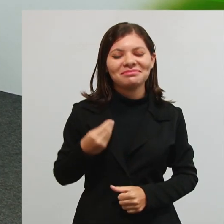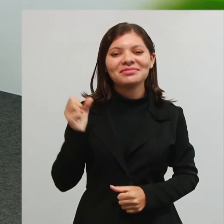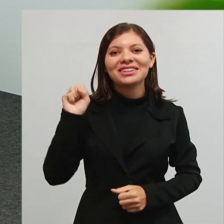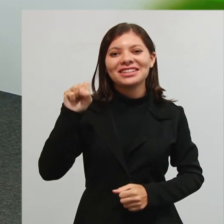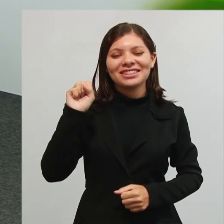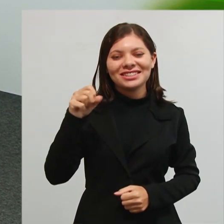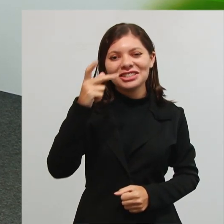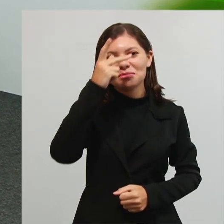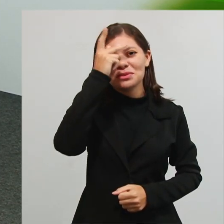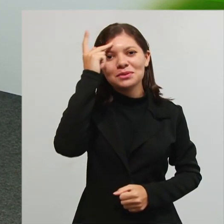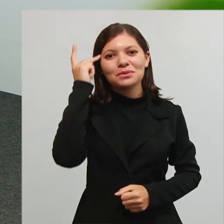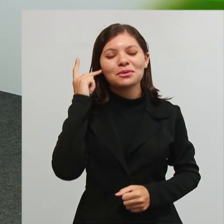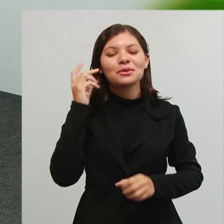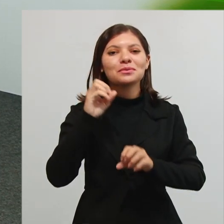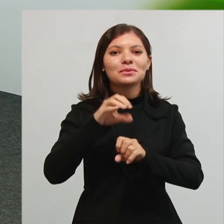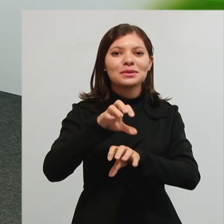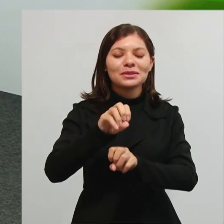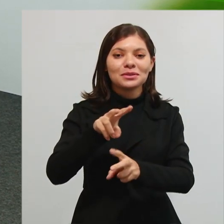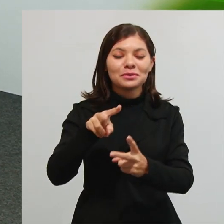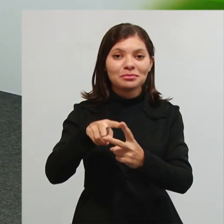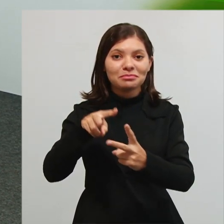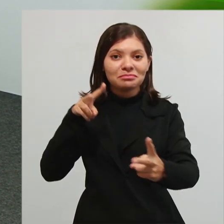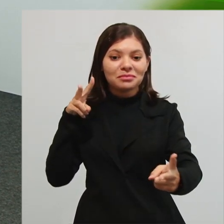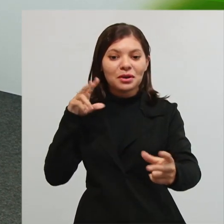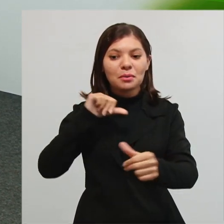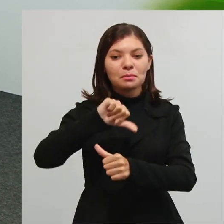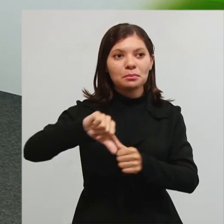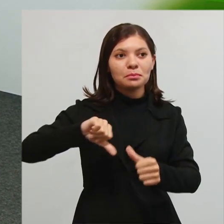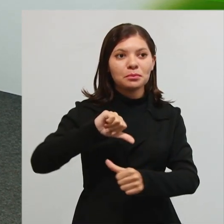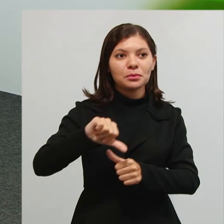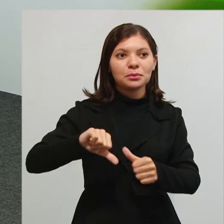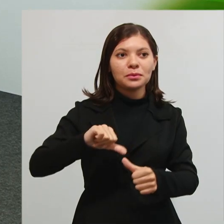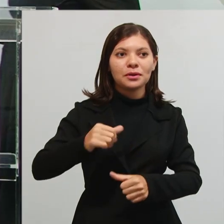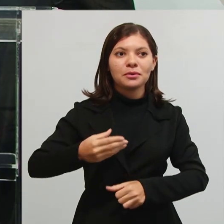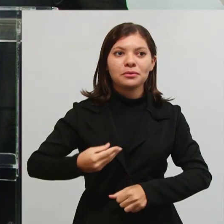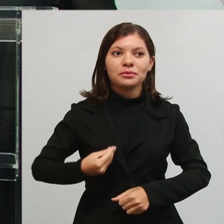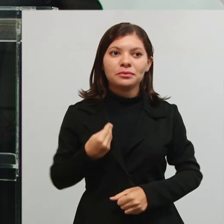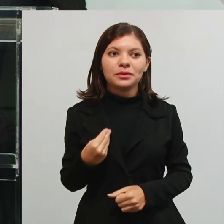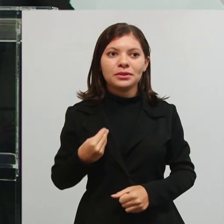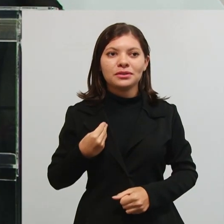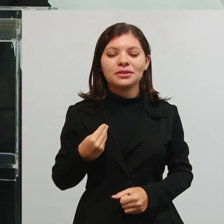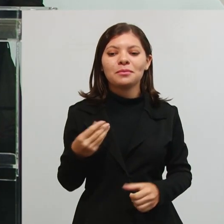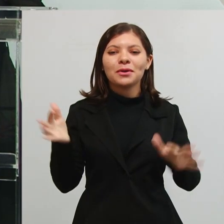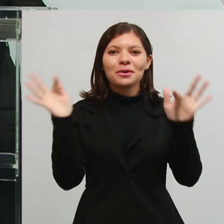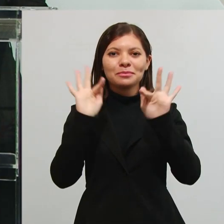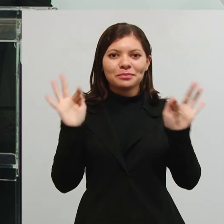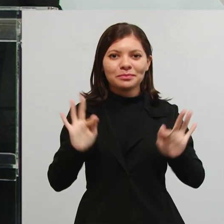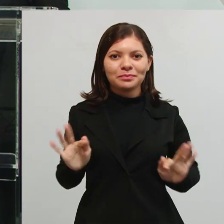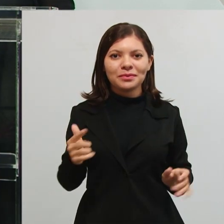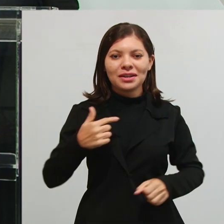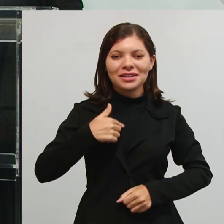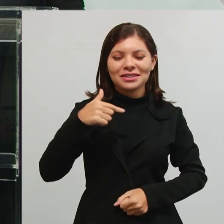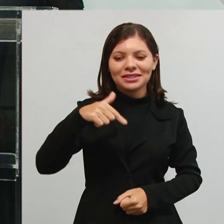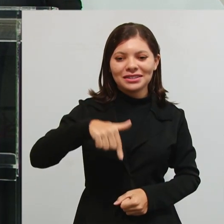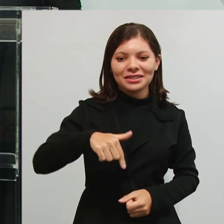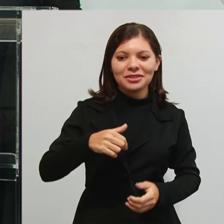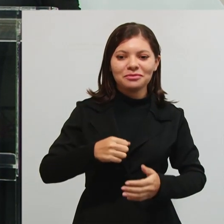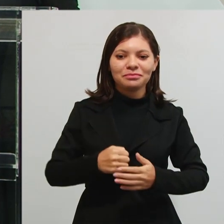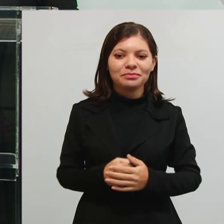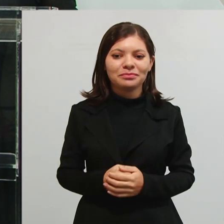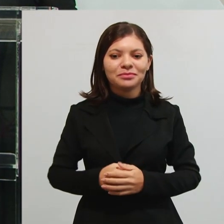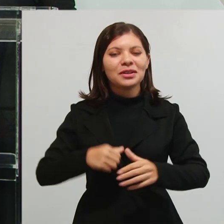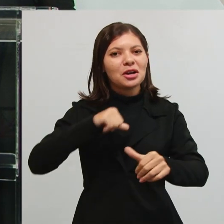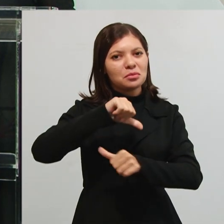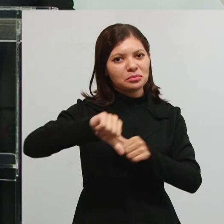mesmo pessoal a educação a distância ela muda a realidade e nós estamos muito felizes por estarmos aqui fazendo